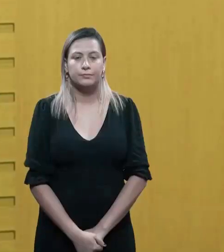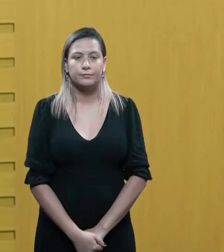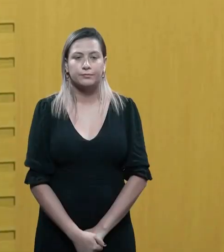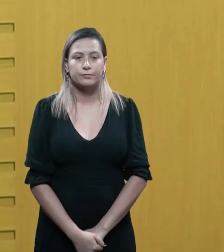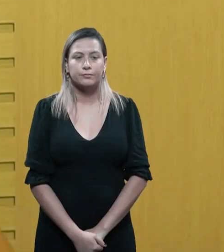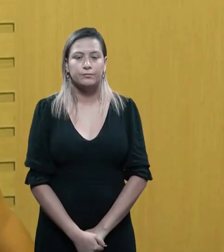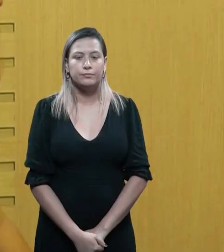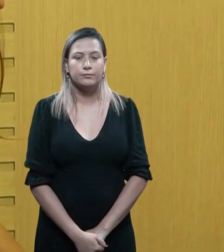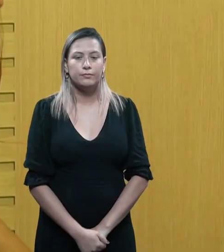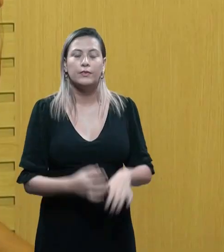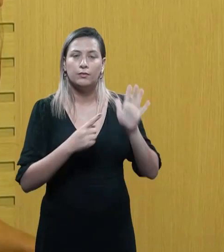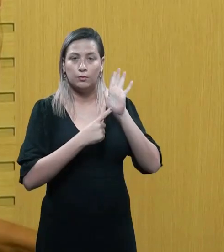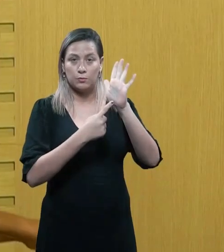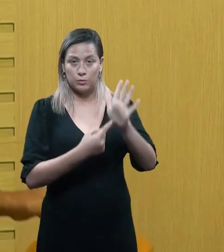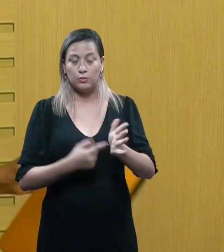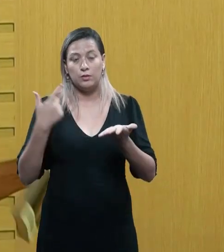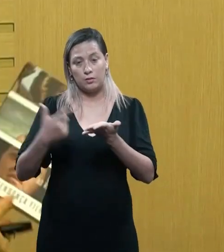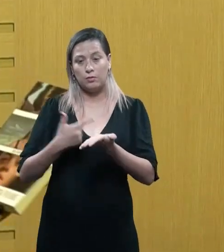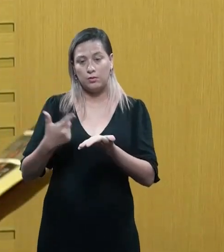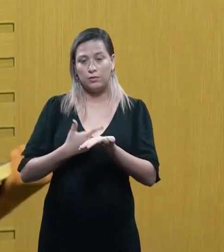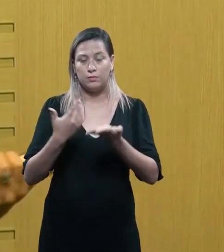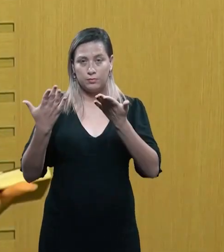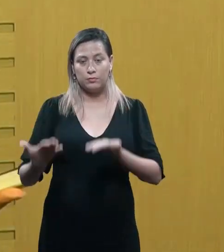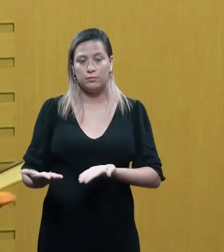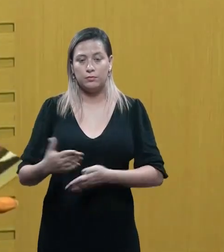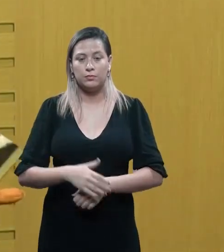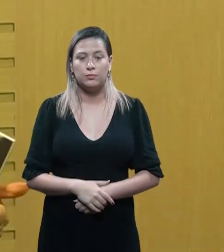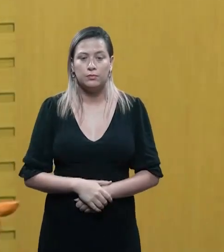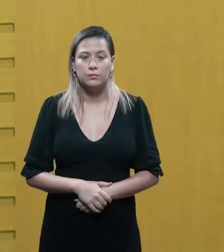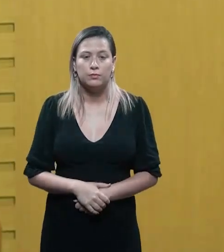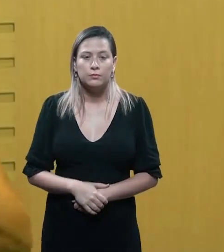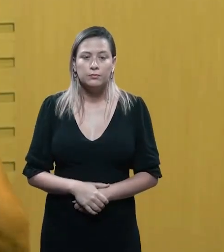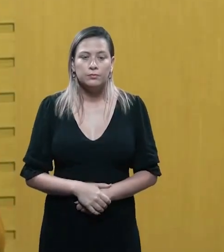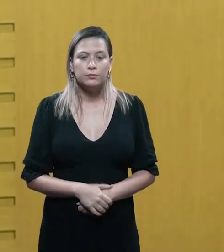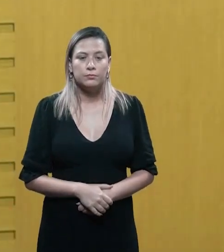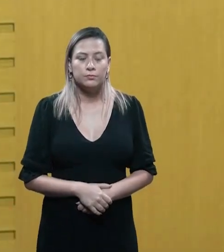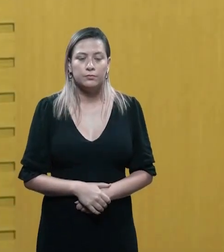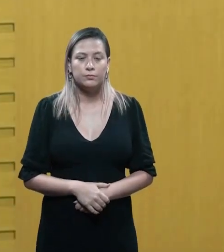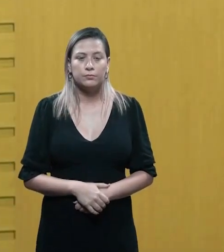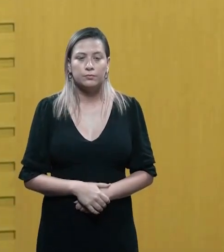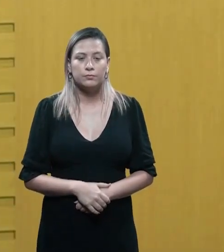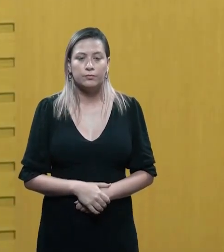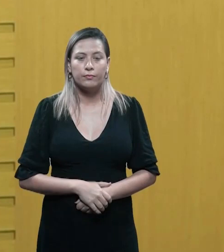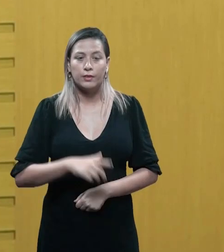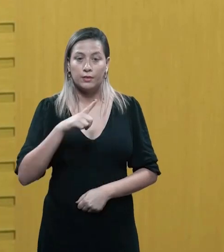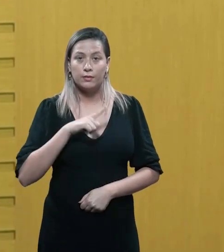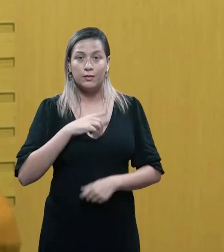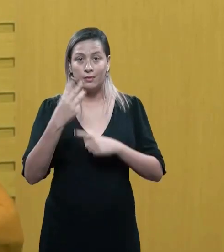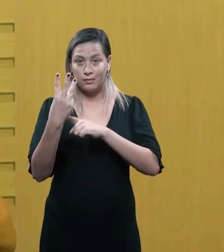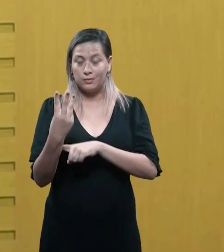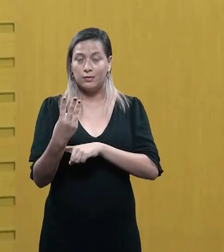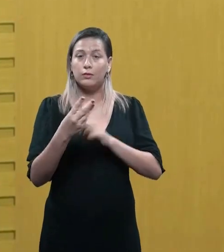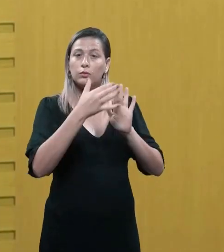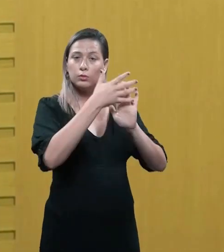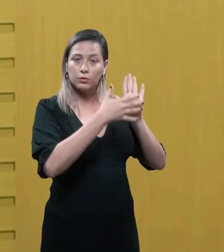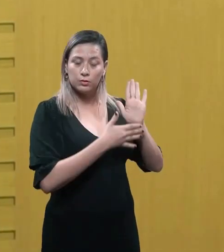Eu trouxe aqui este livro lindo do Kleber Mendonça Filho, que contém